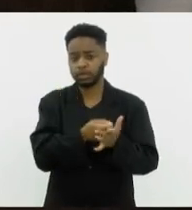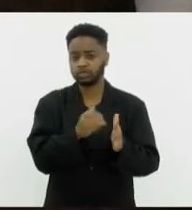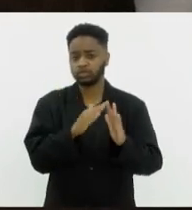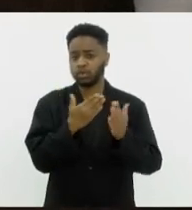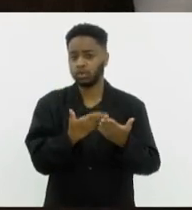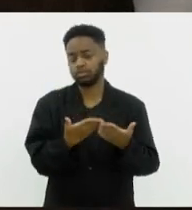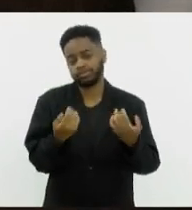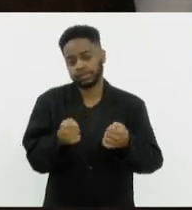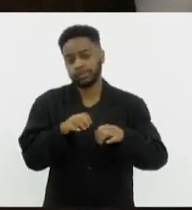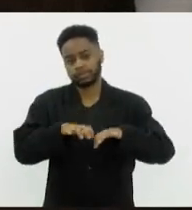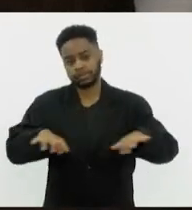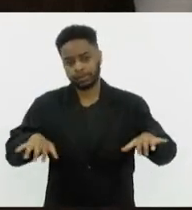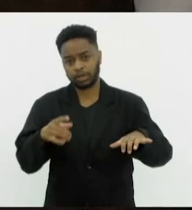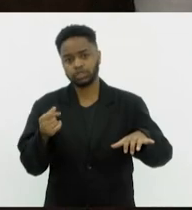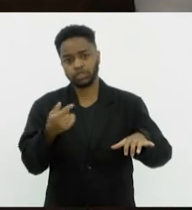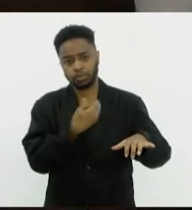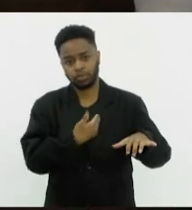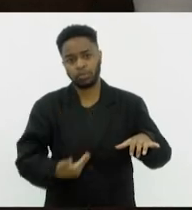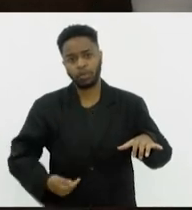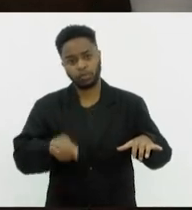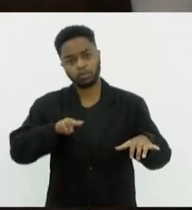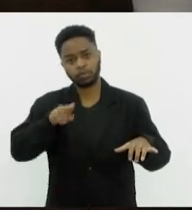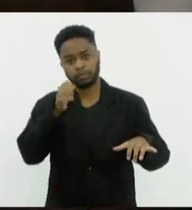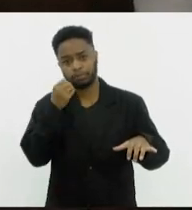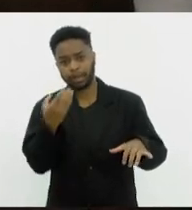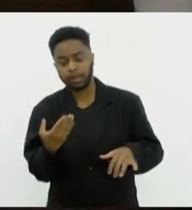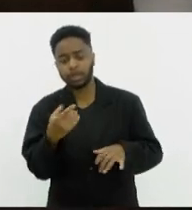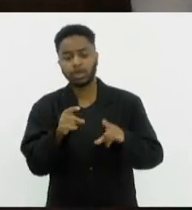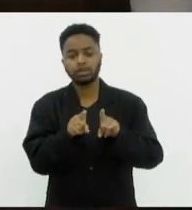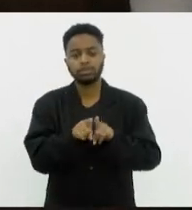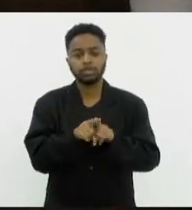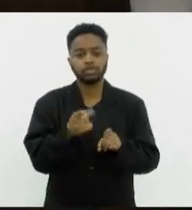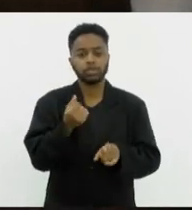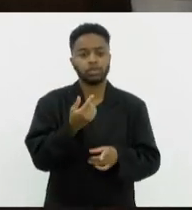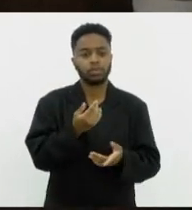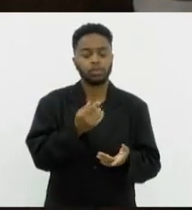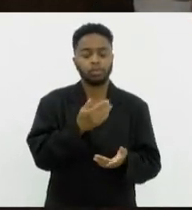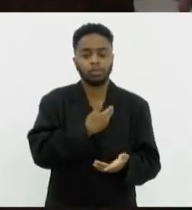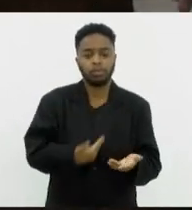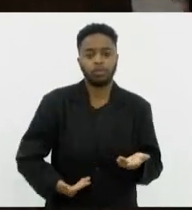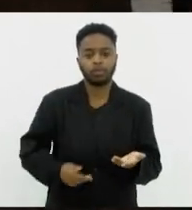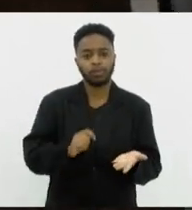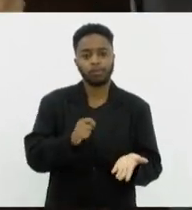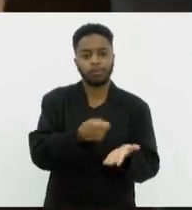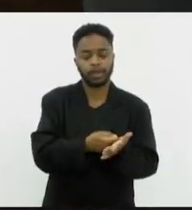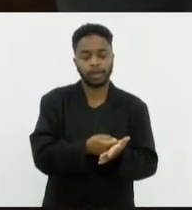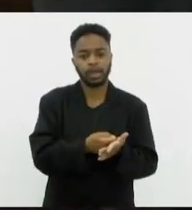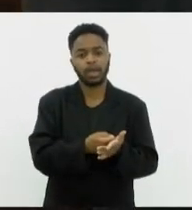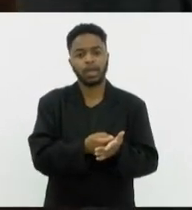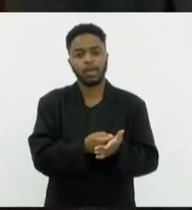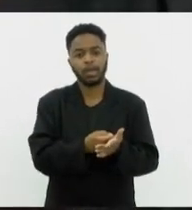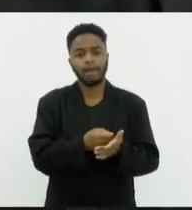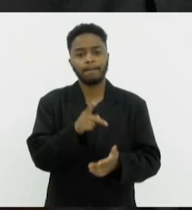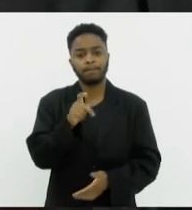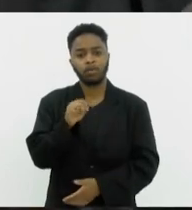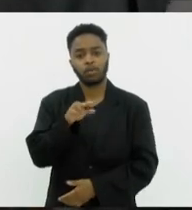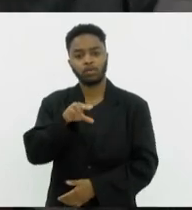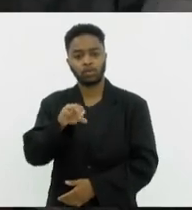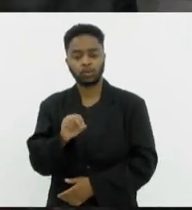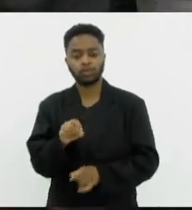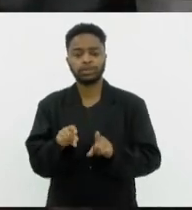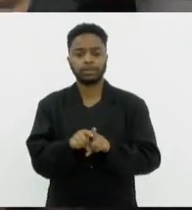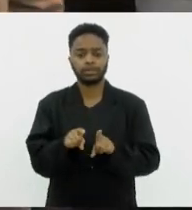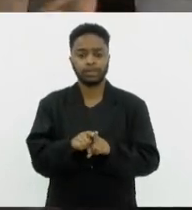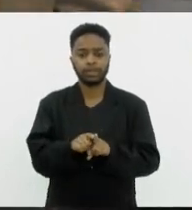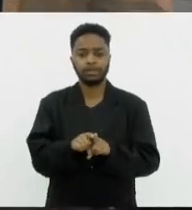saber separar o dinheiro público sendo bem empregado ou o dinheiro público patrocinando pornografia, satanismo. São coisas distintas, porra. O dinheiro público tem que ser